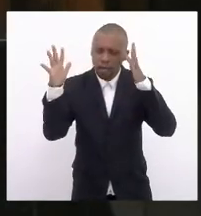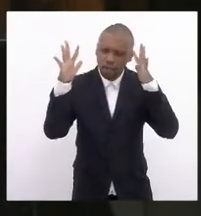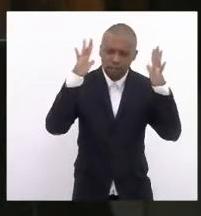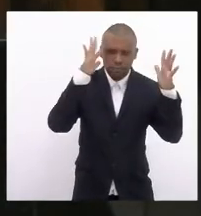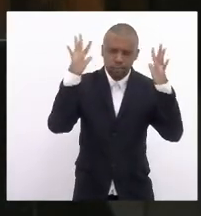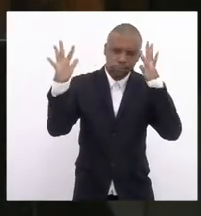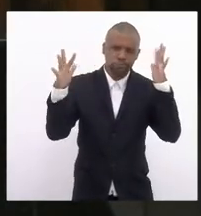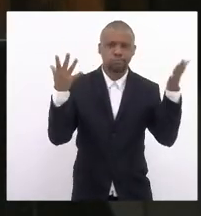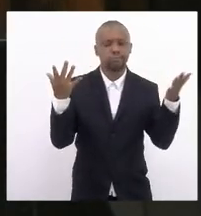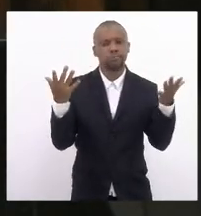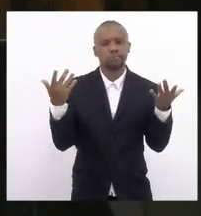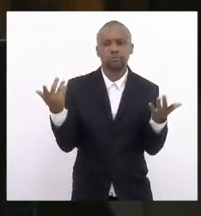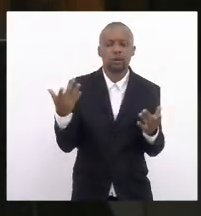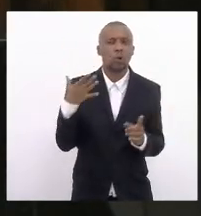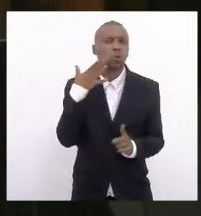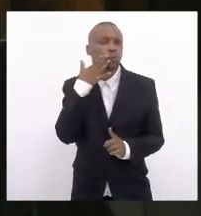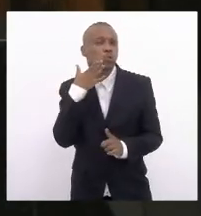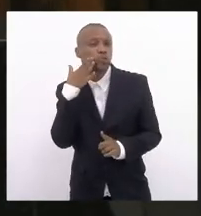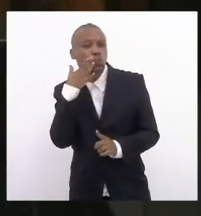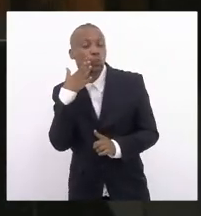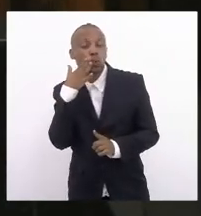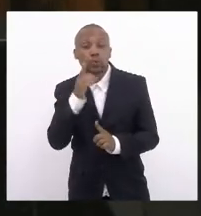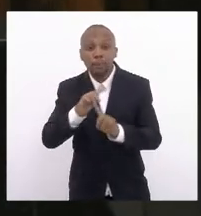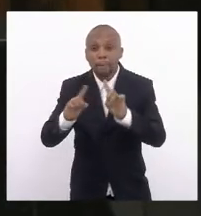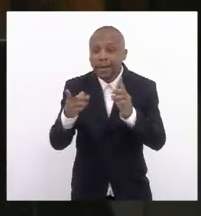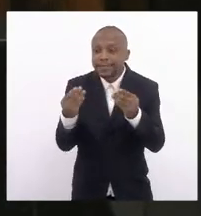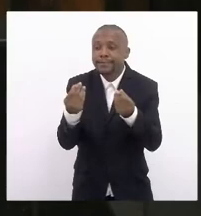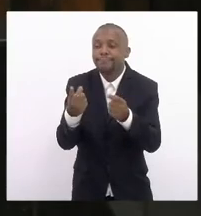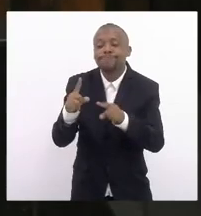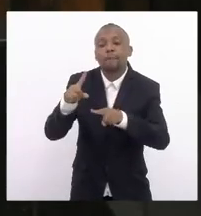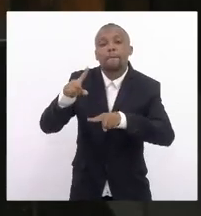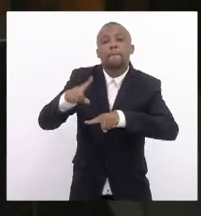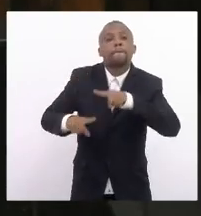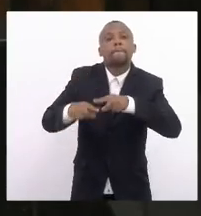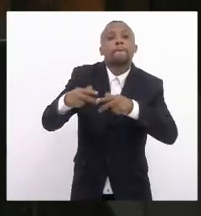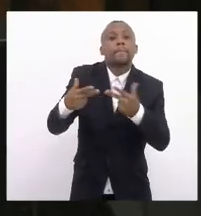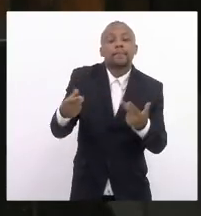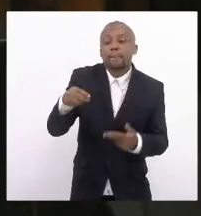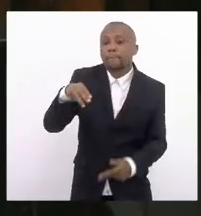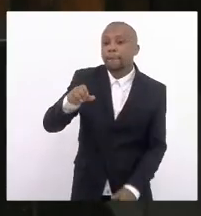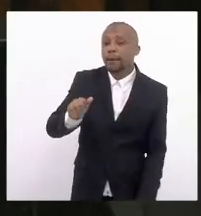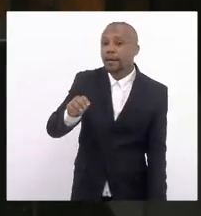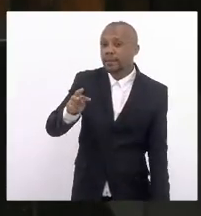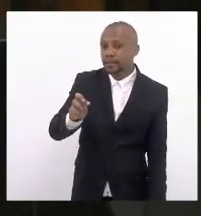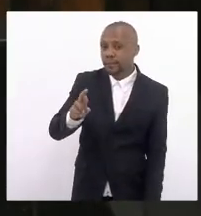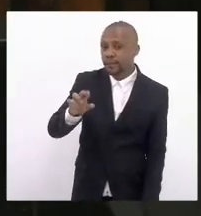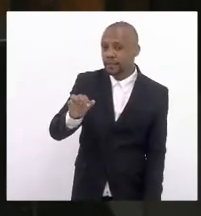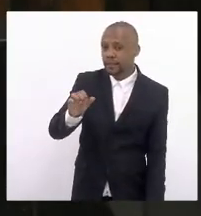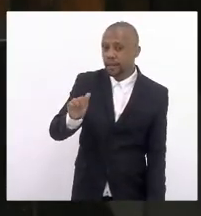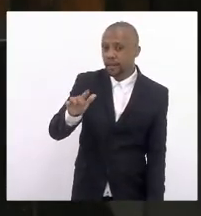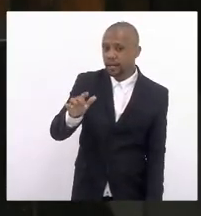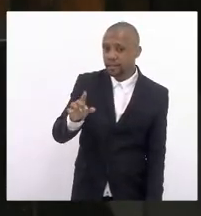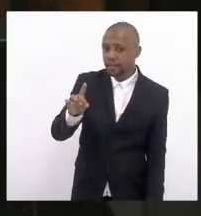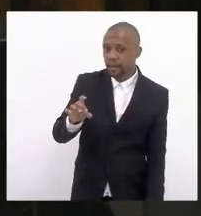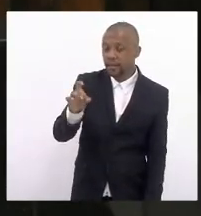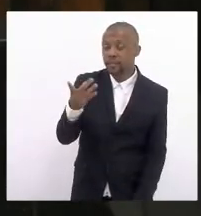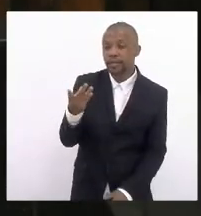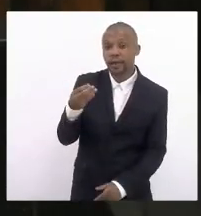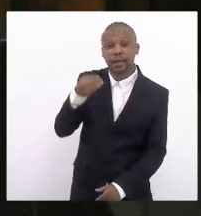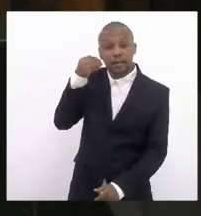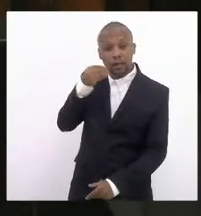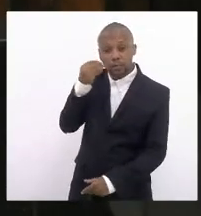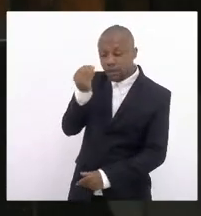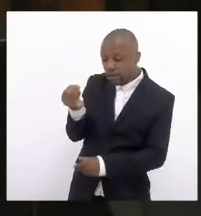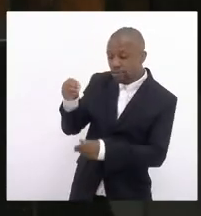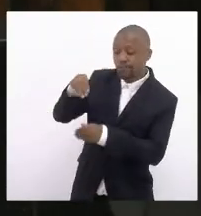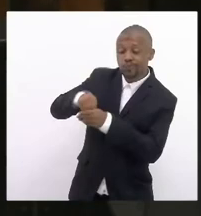ser assim, uma retórica, não tem materialidade na vida cotidiana das escolas. É o debate que eu queria fazer, e lembrando aqui